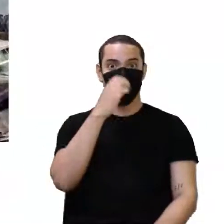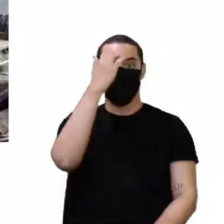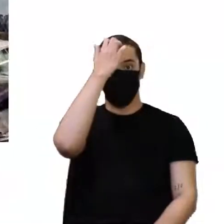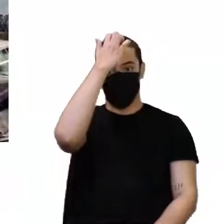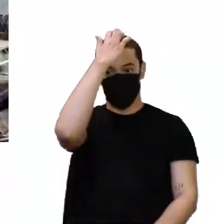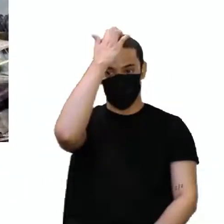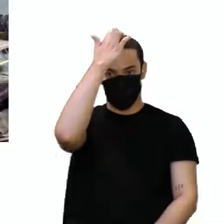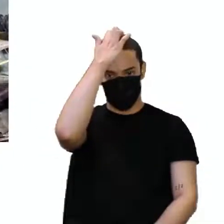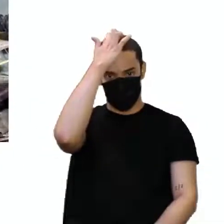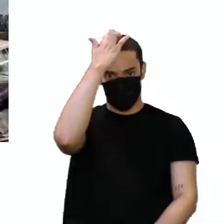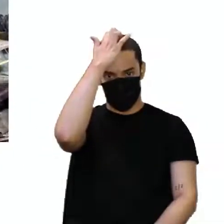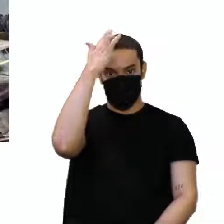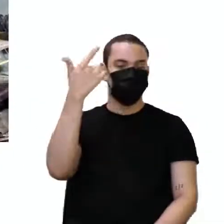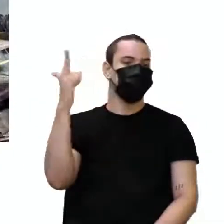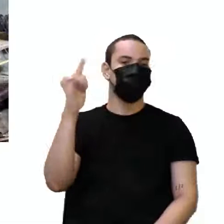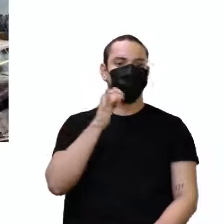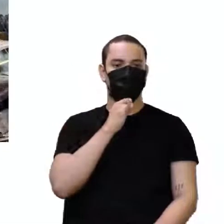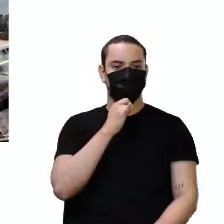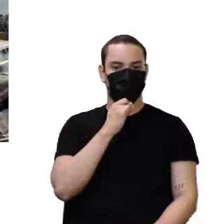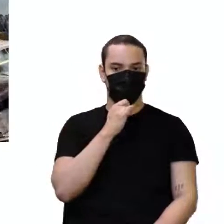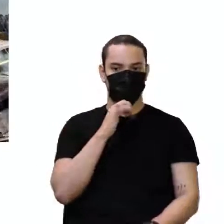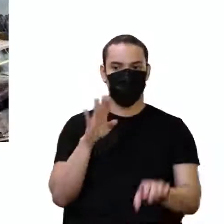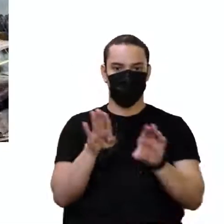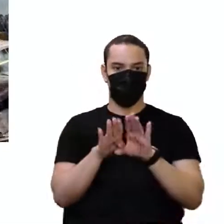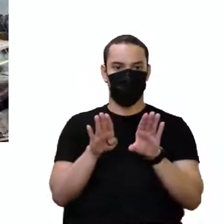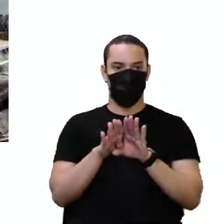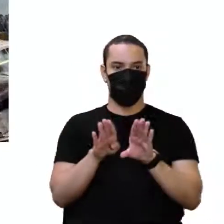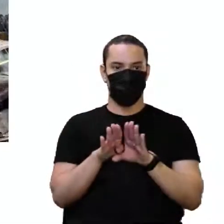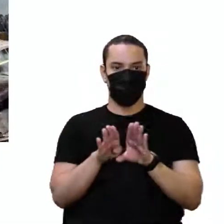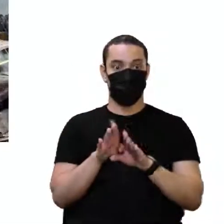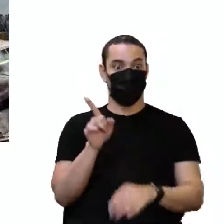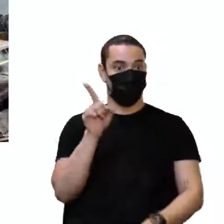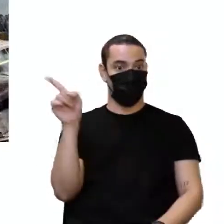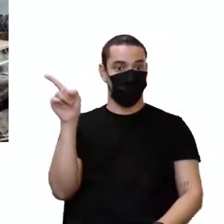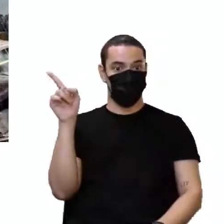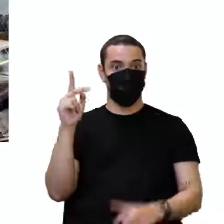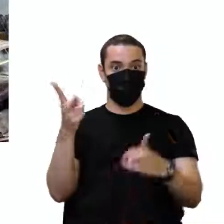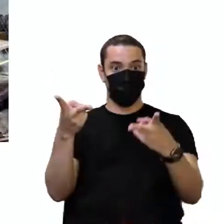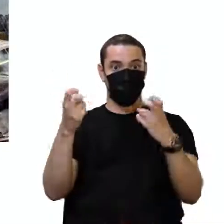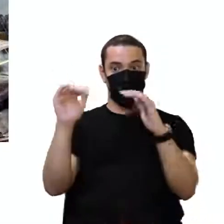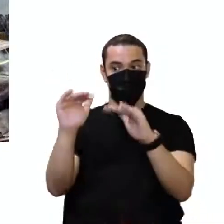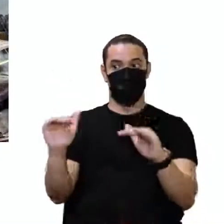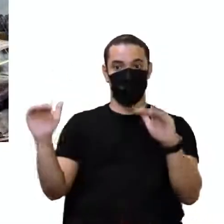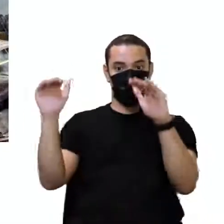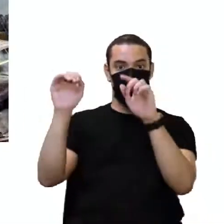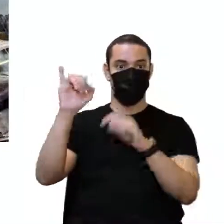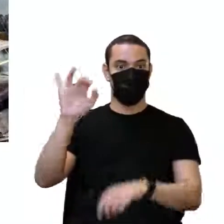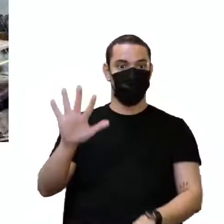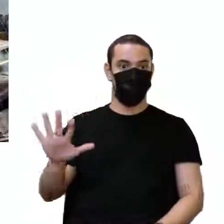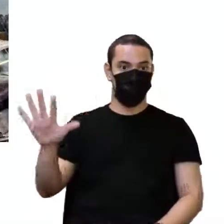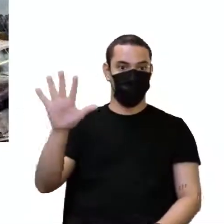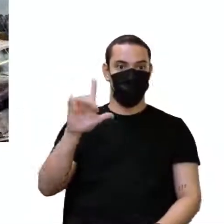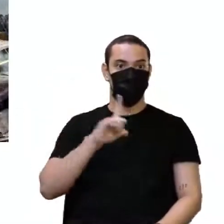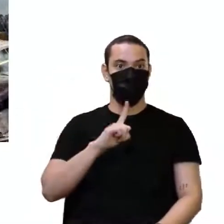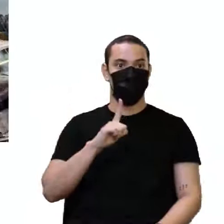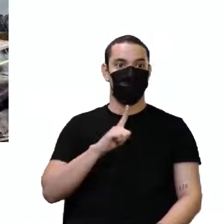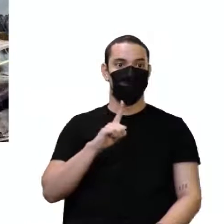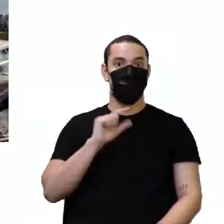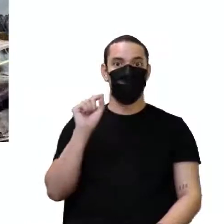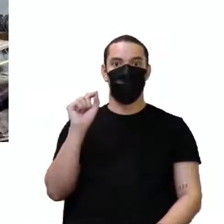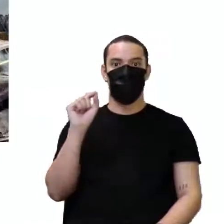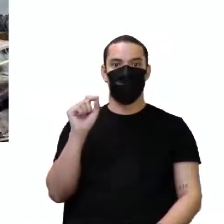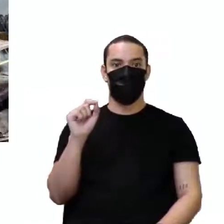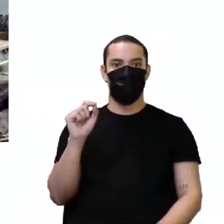só. Aqui outros exemplos, né? Aqui em cima, na imagem superior, você tem o quê? Uma